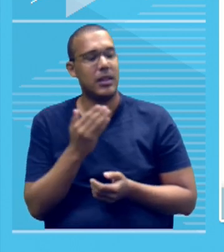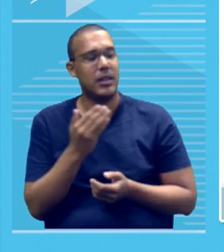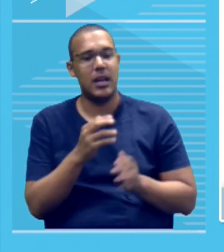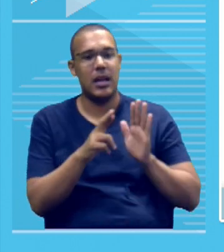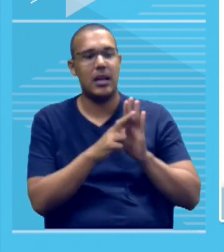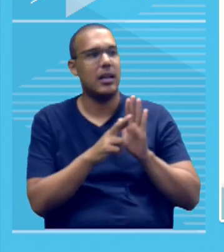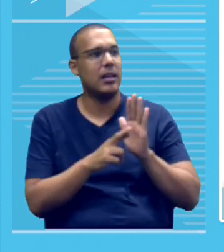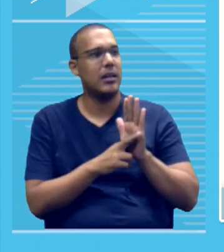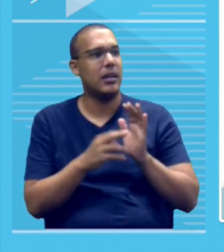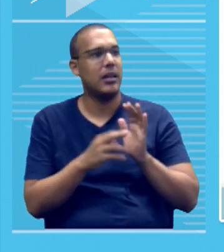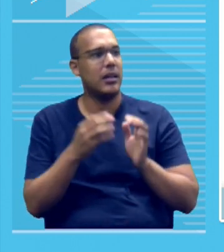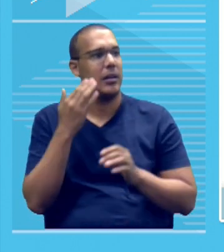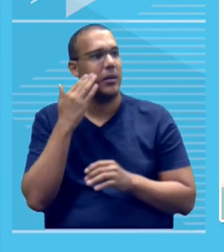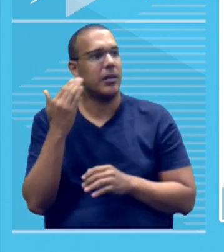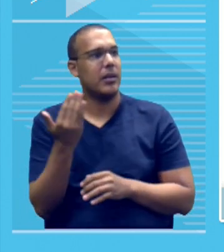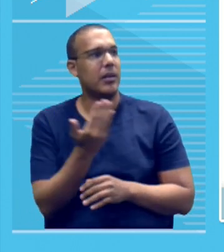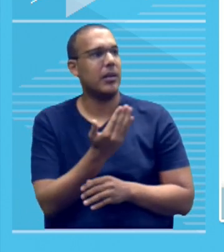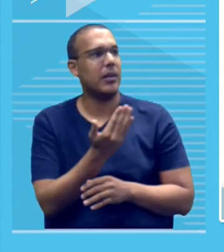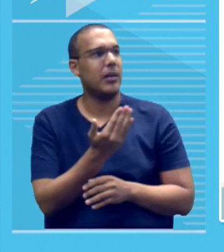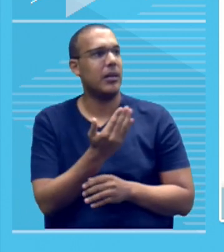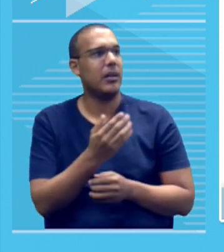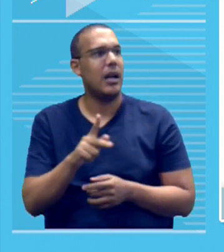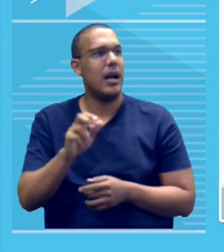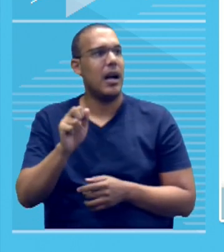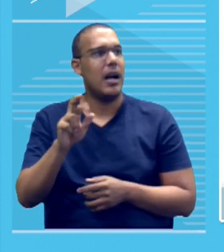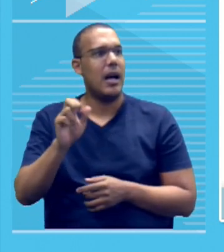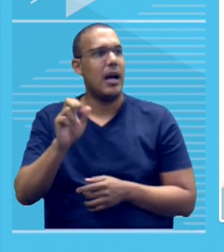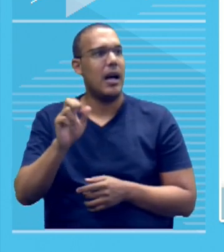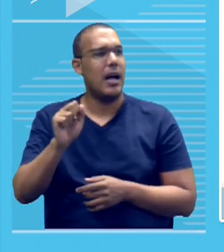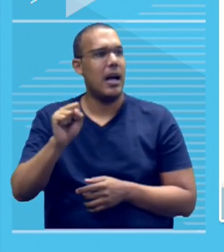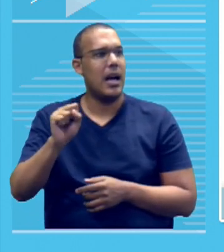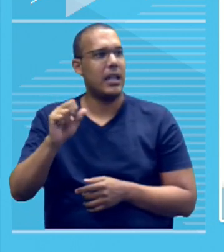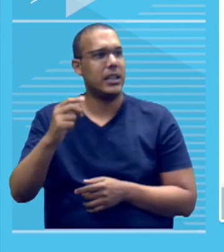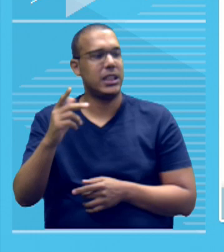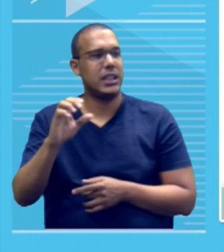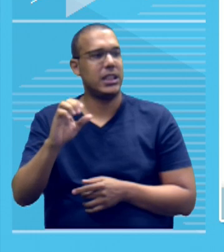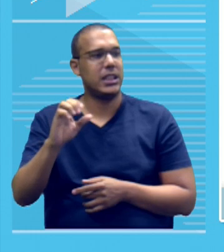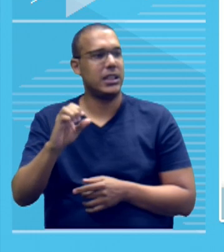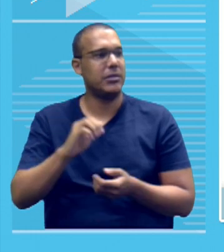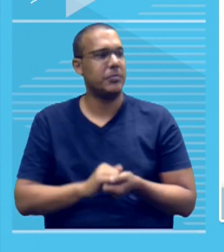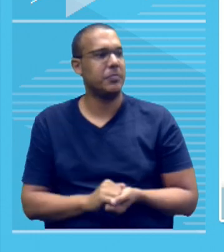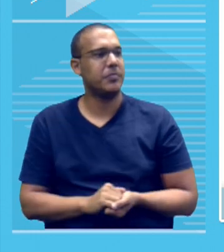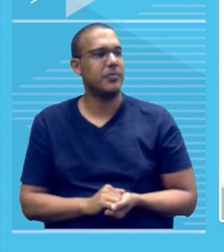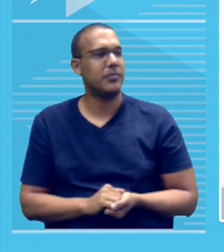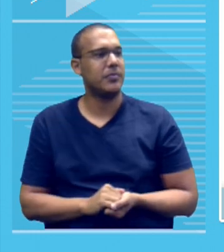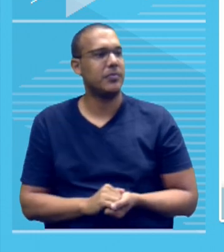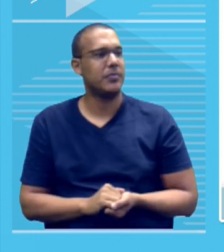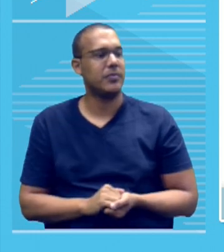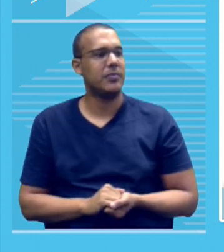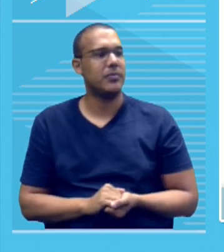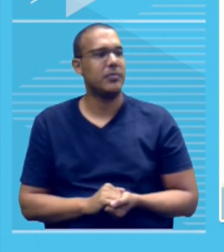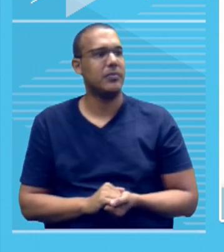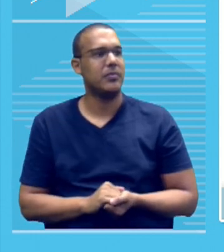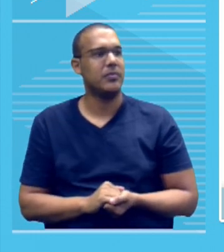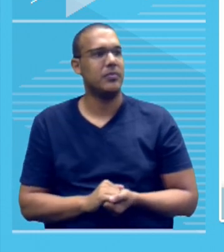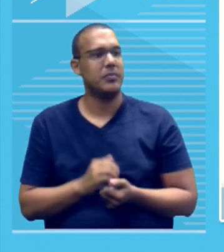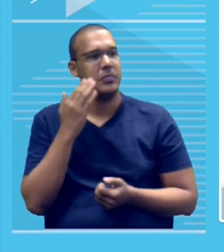de Karashi. Se eu adicionar HBr a um alceno na presença